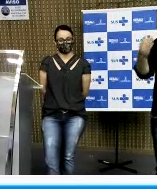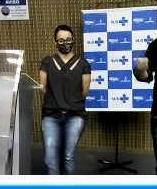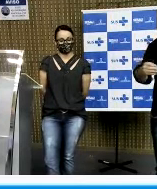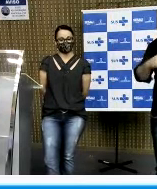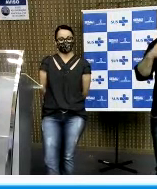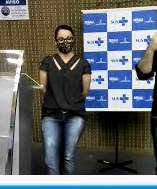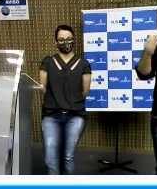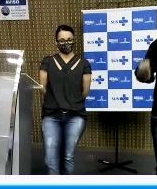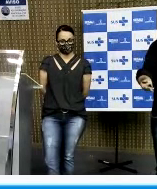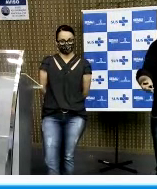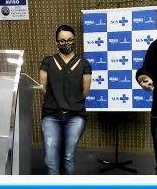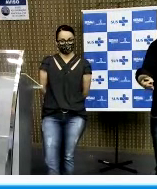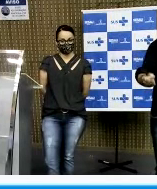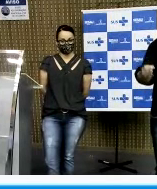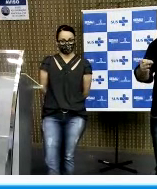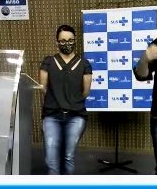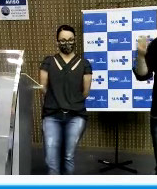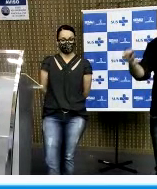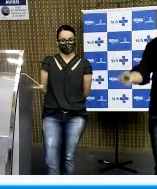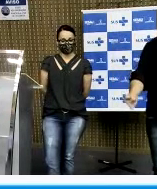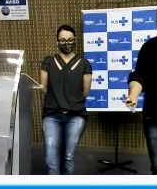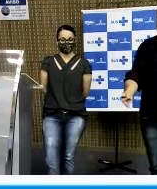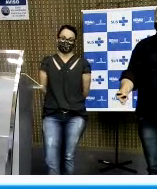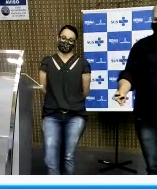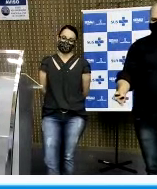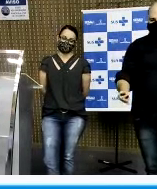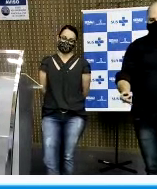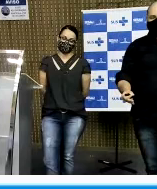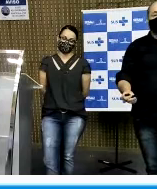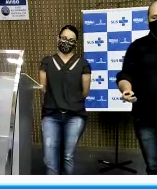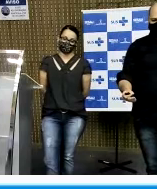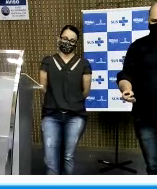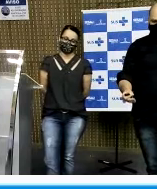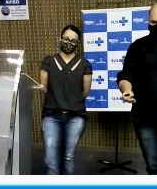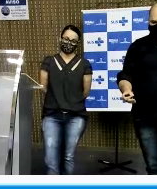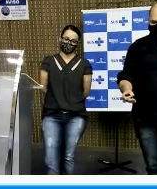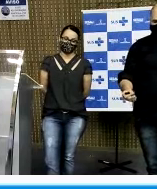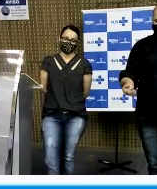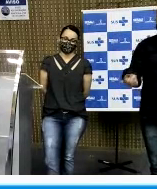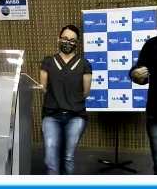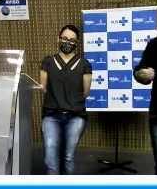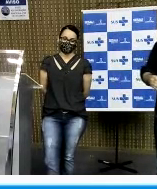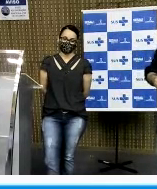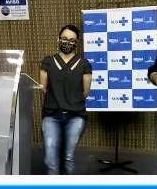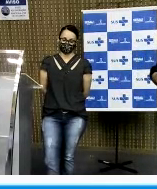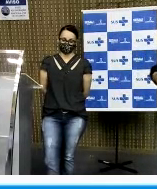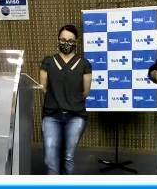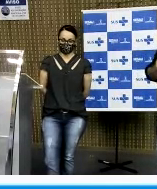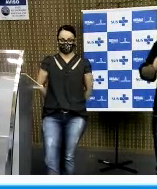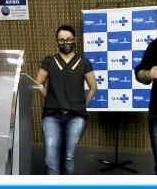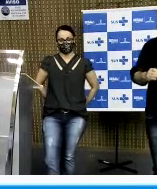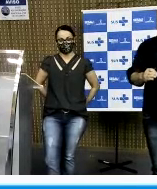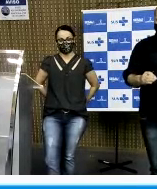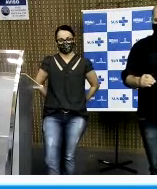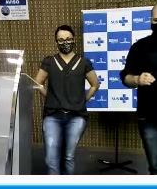no planejamento e no ato de ministrar essa capacitação de educação permanente. A reunião